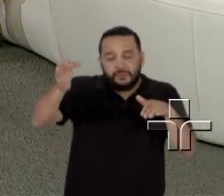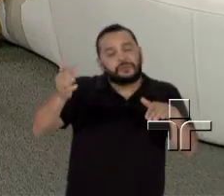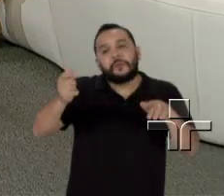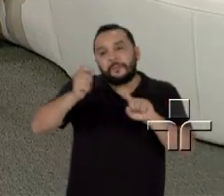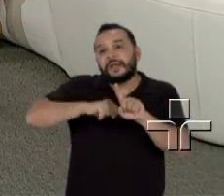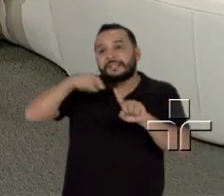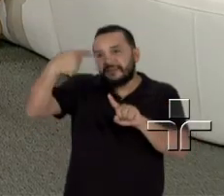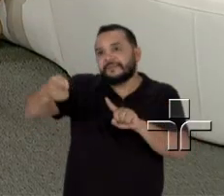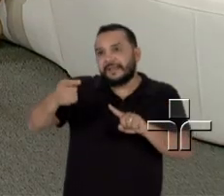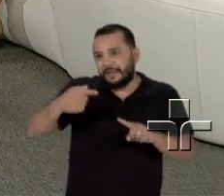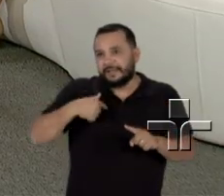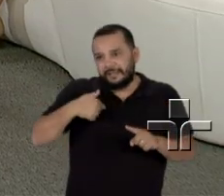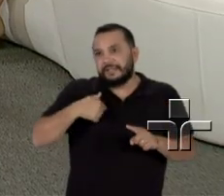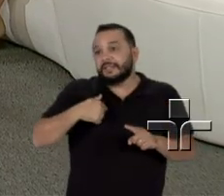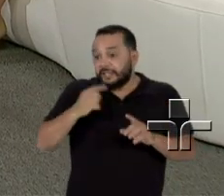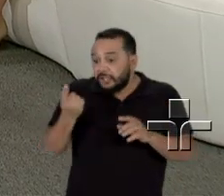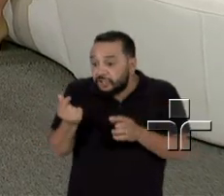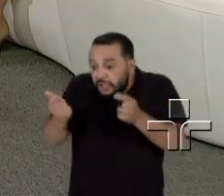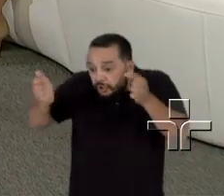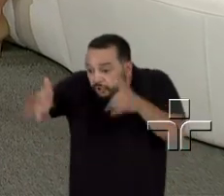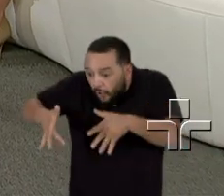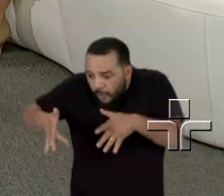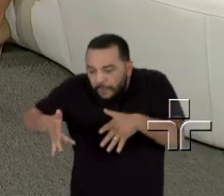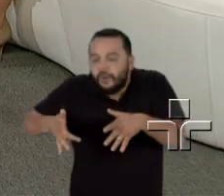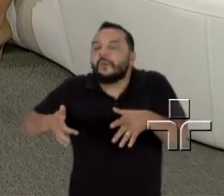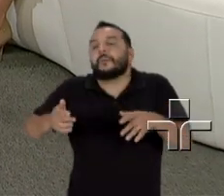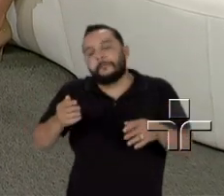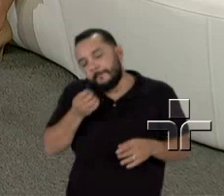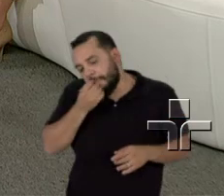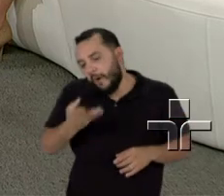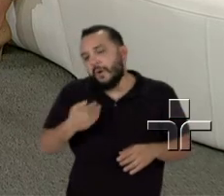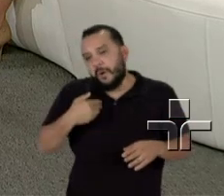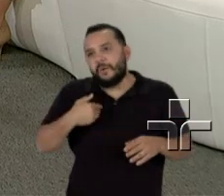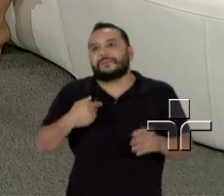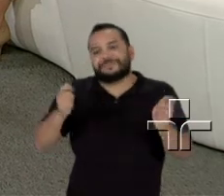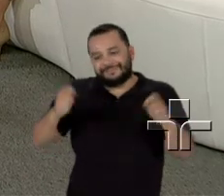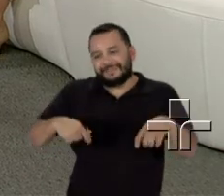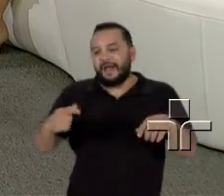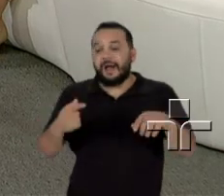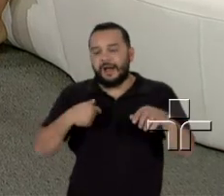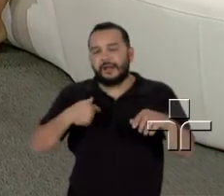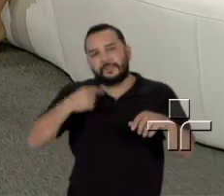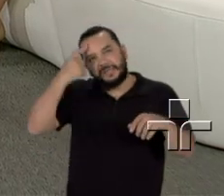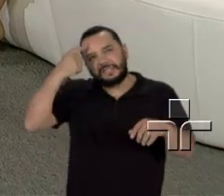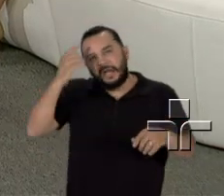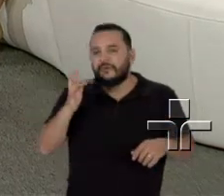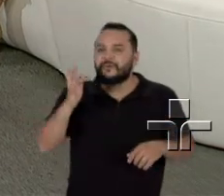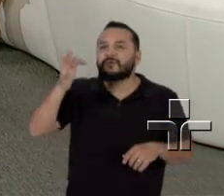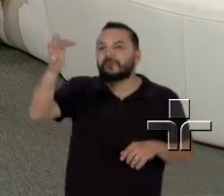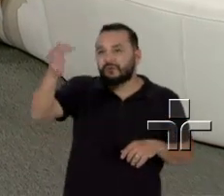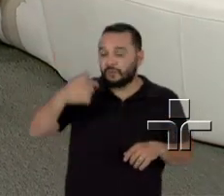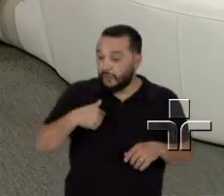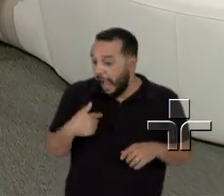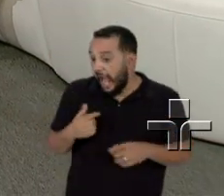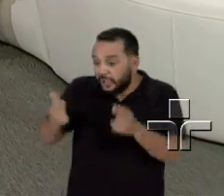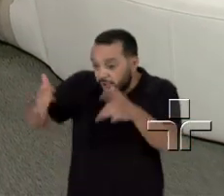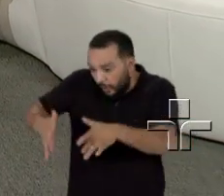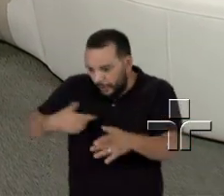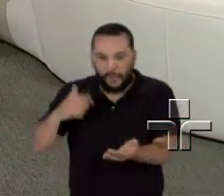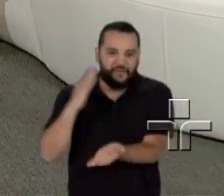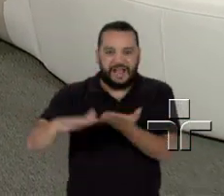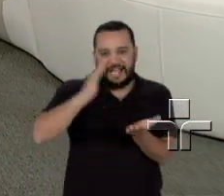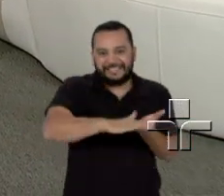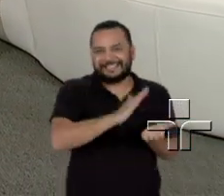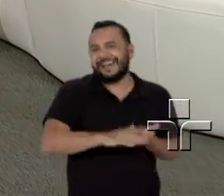vem esse mesmo teve extra sobrou então um enxerga um pouquinho mais a longo prazo né não sai a eu mereço vou gastar